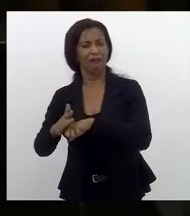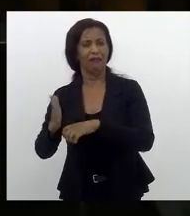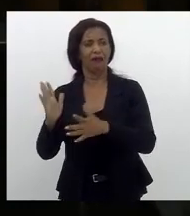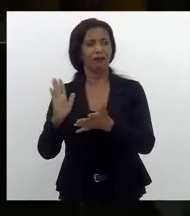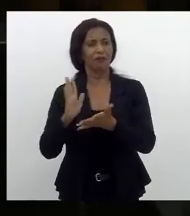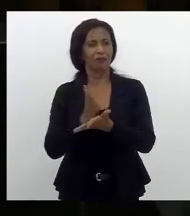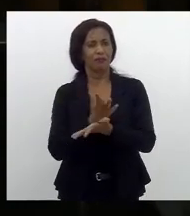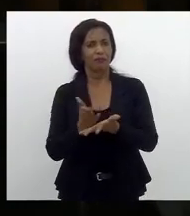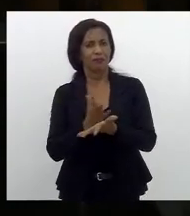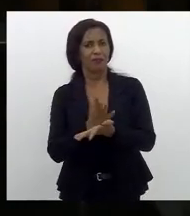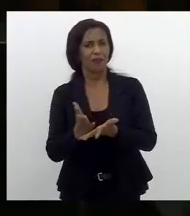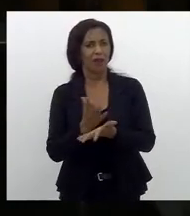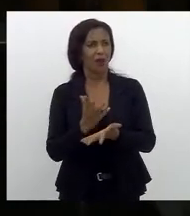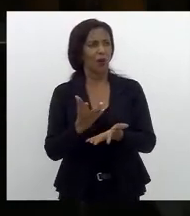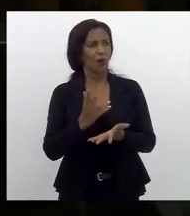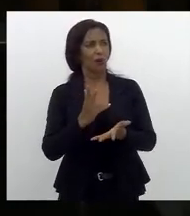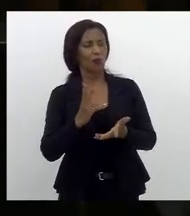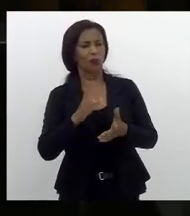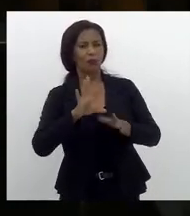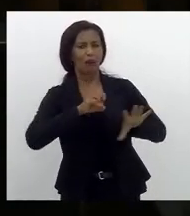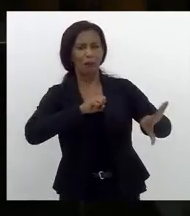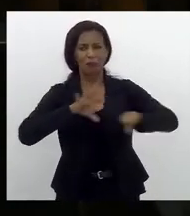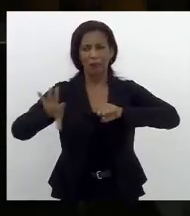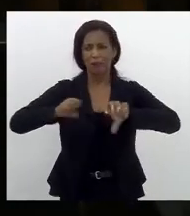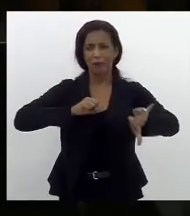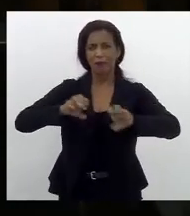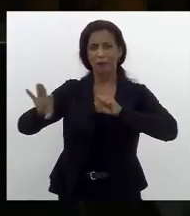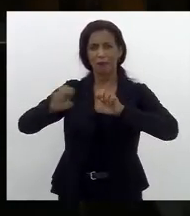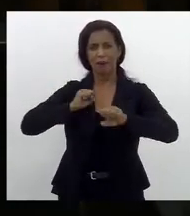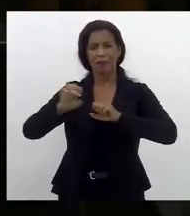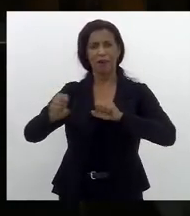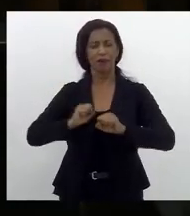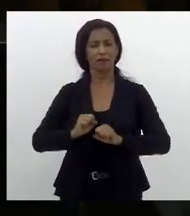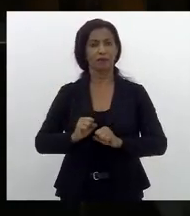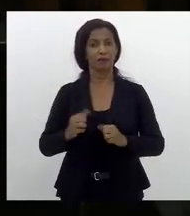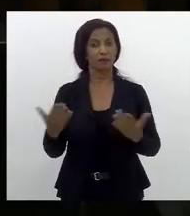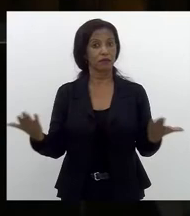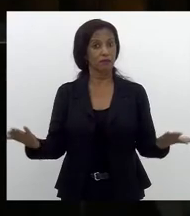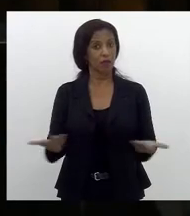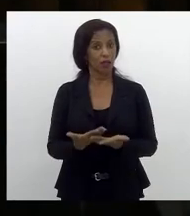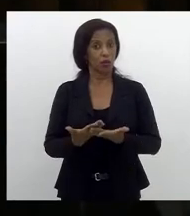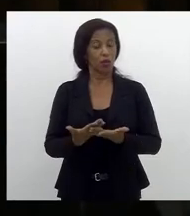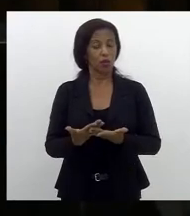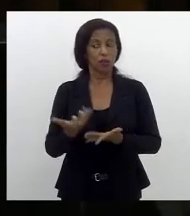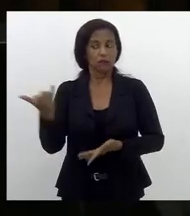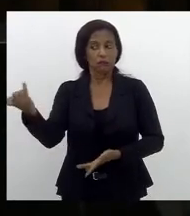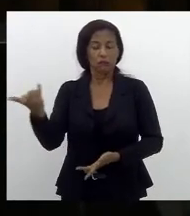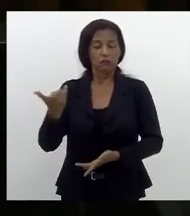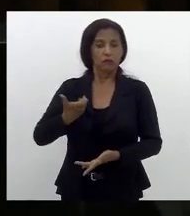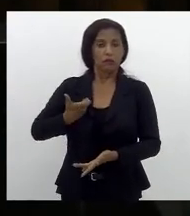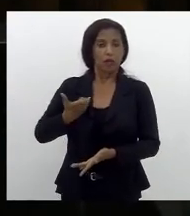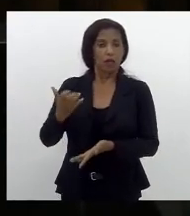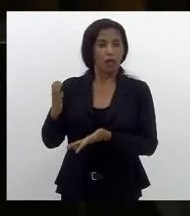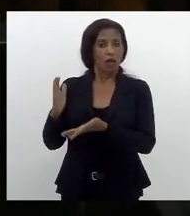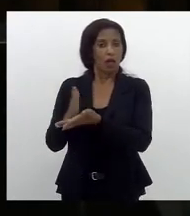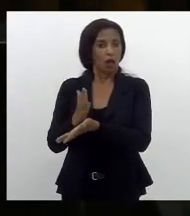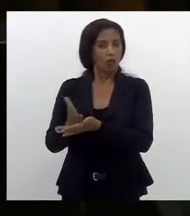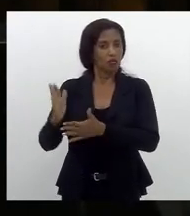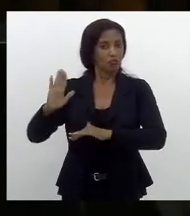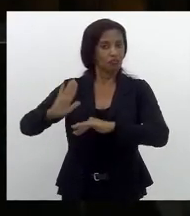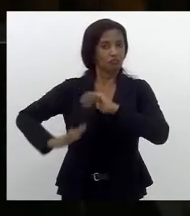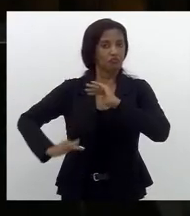alguma doença infecto-contagiosa. E hoje recebi relatos de alguns funcionários dessa